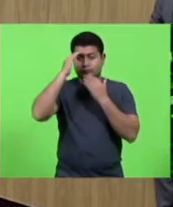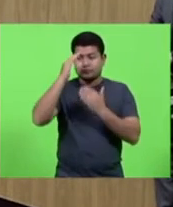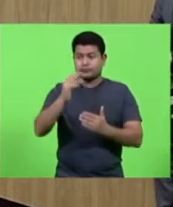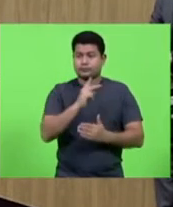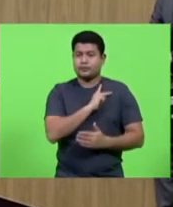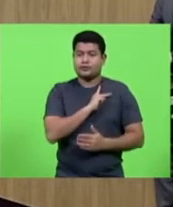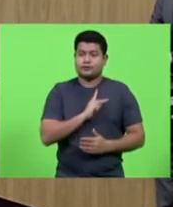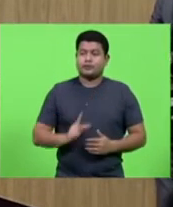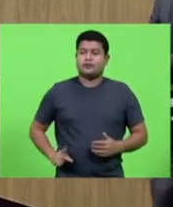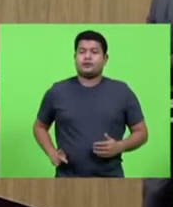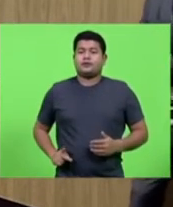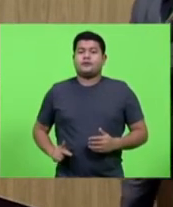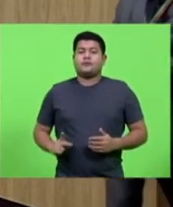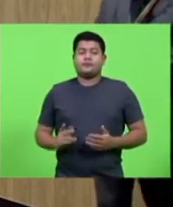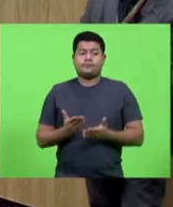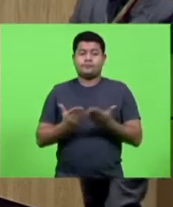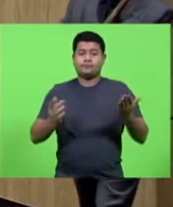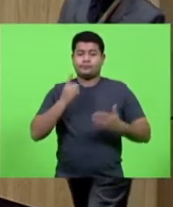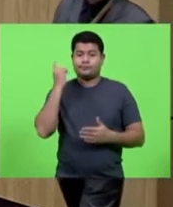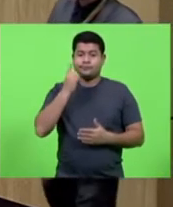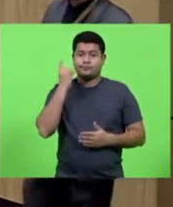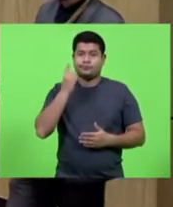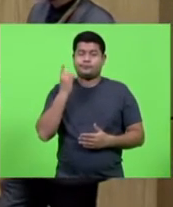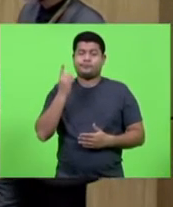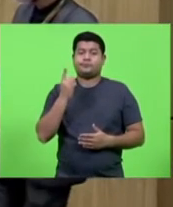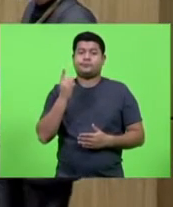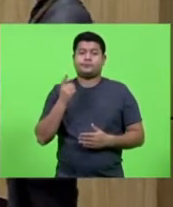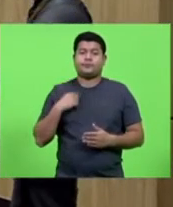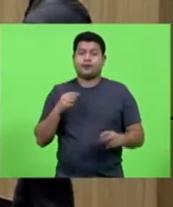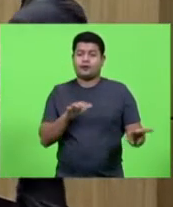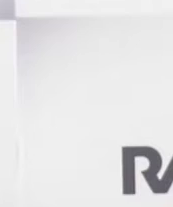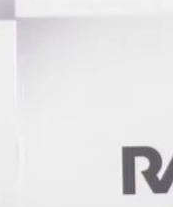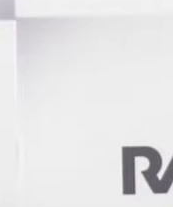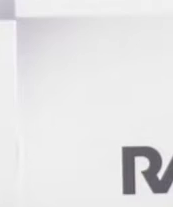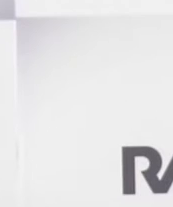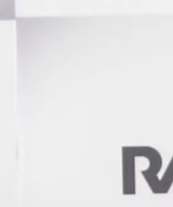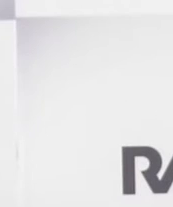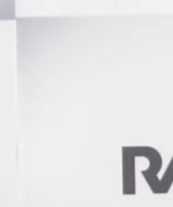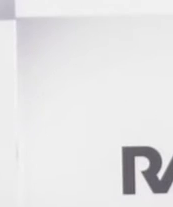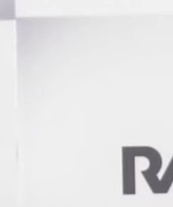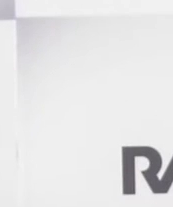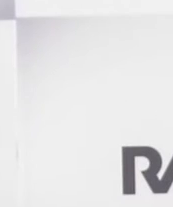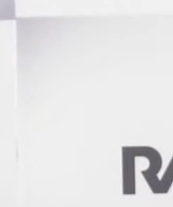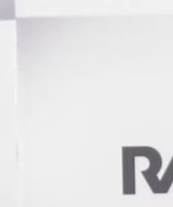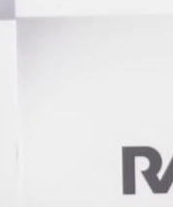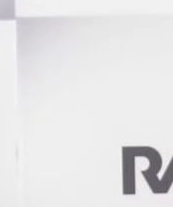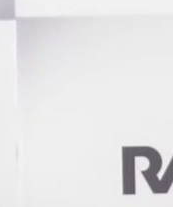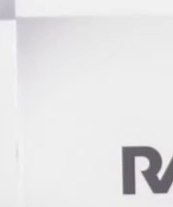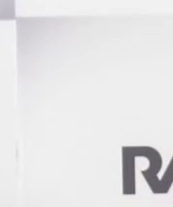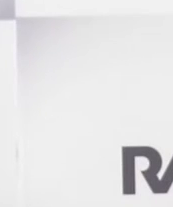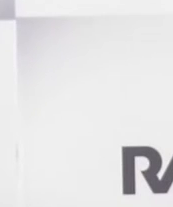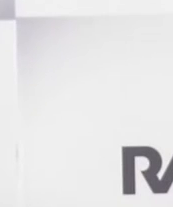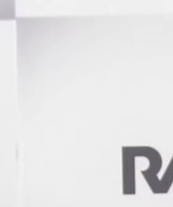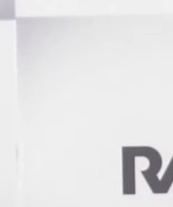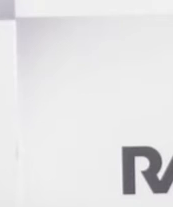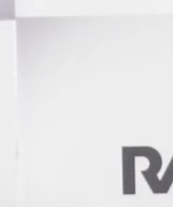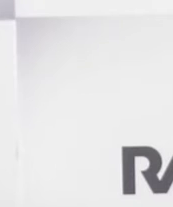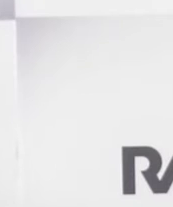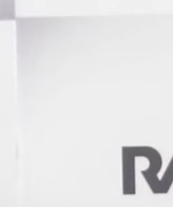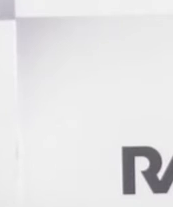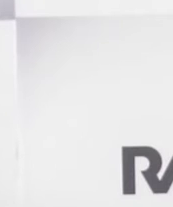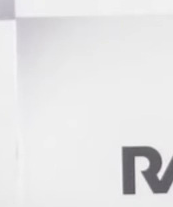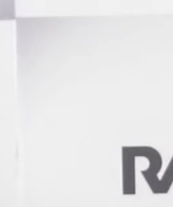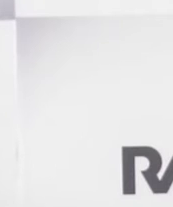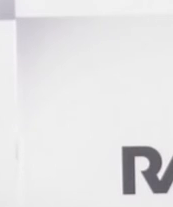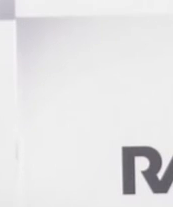das ações propostas para solucionar o problema das secas a longo prazo o que o governo do estado pretende com isso é